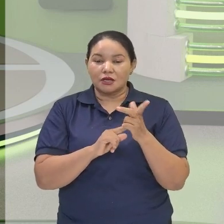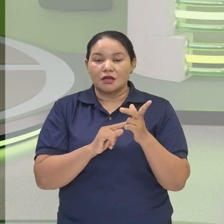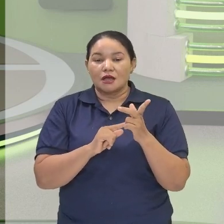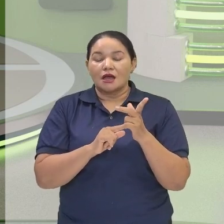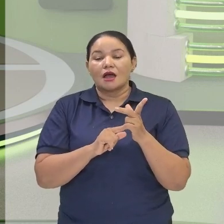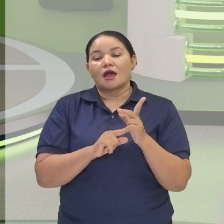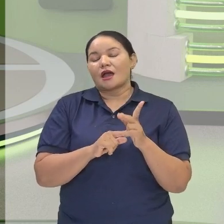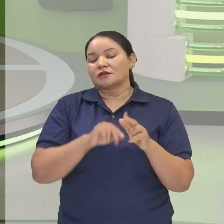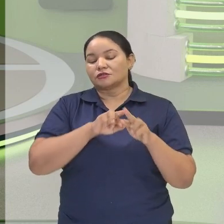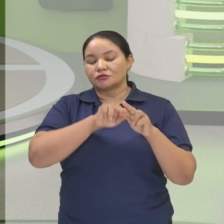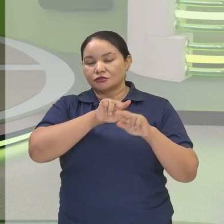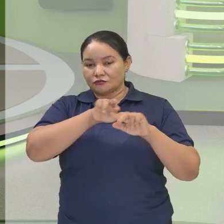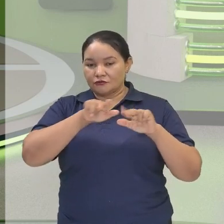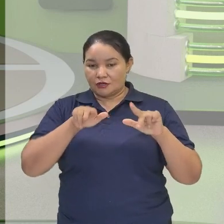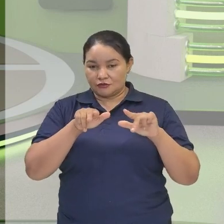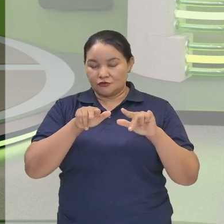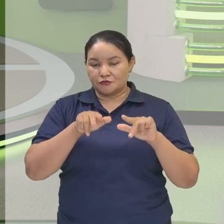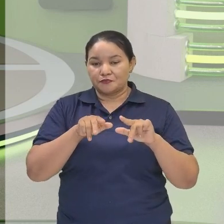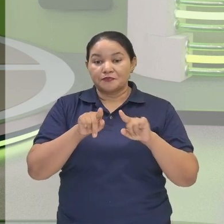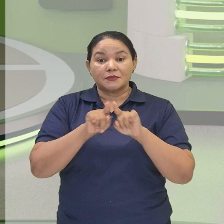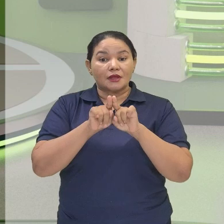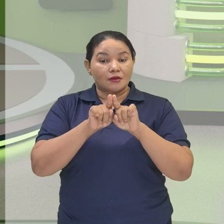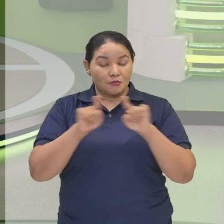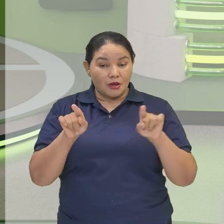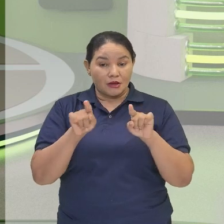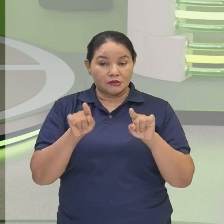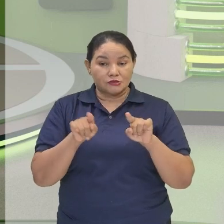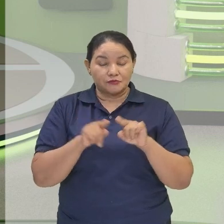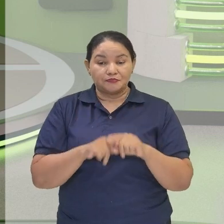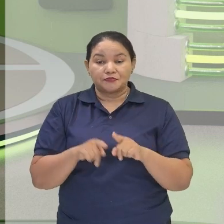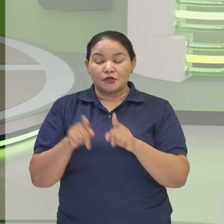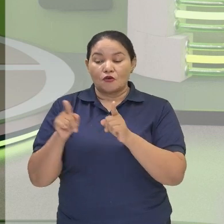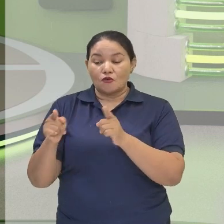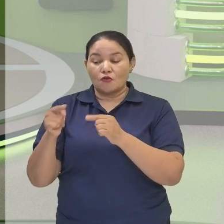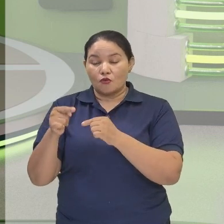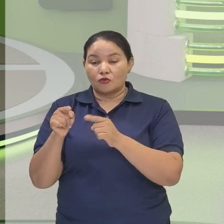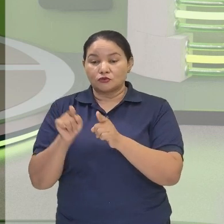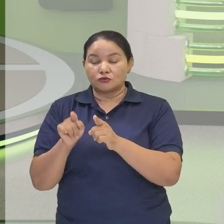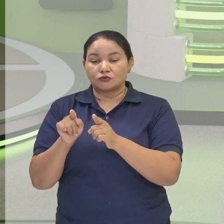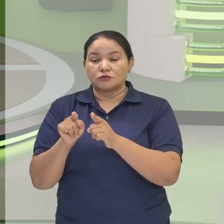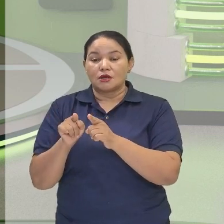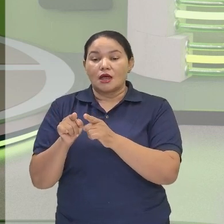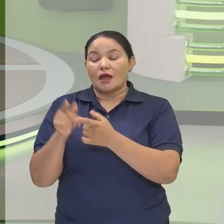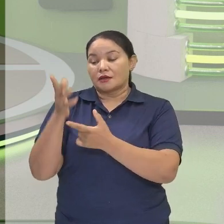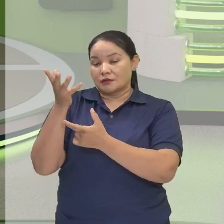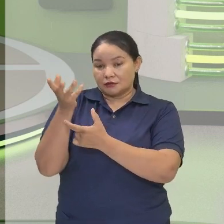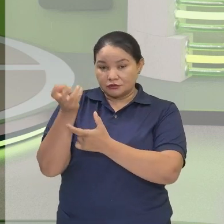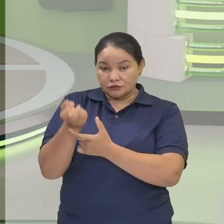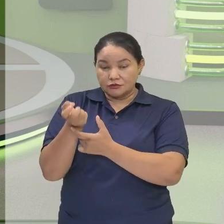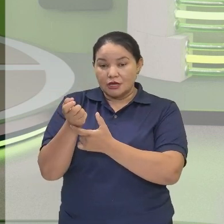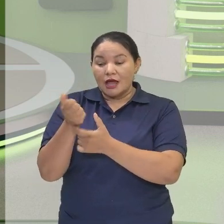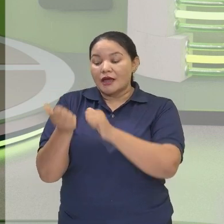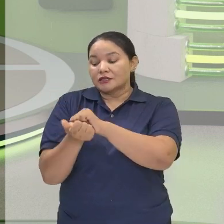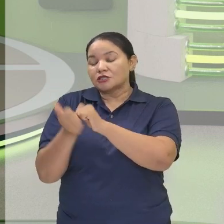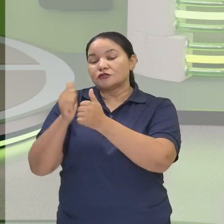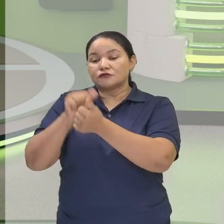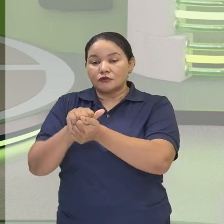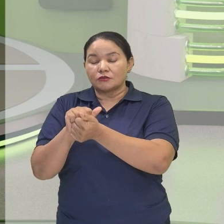E assim, etc. Só que o resistor, ele é um cara que vai transformar a energia